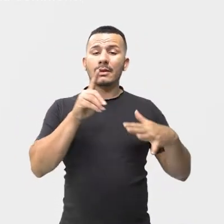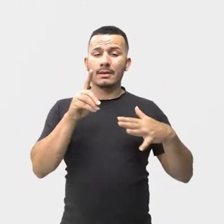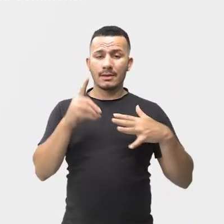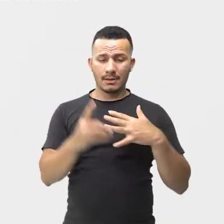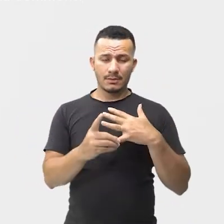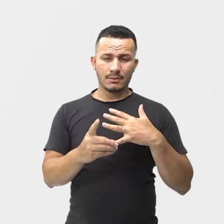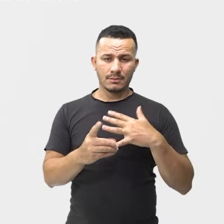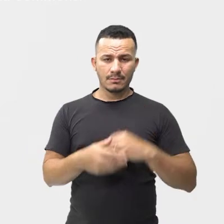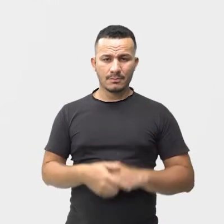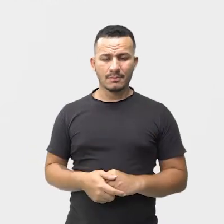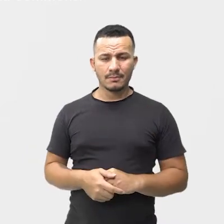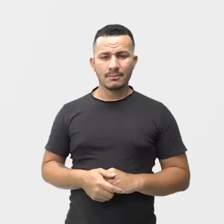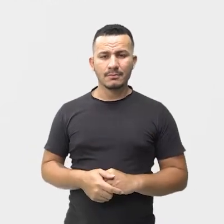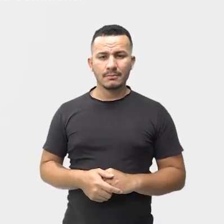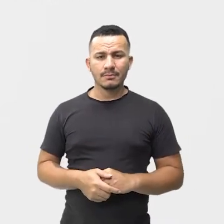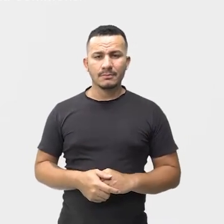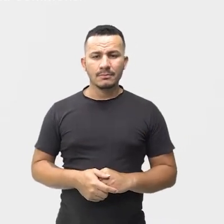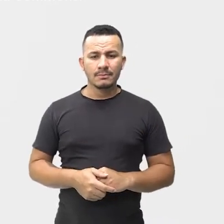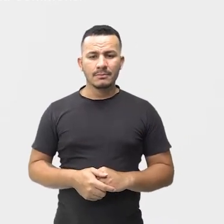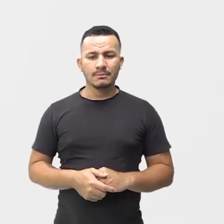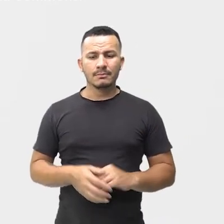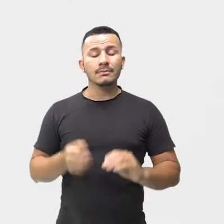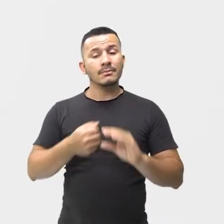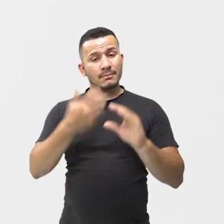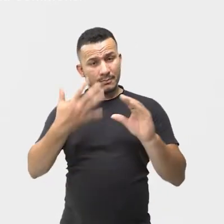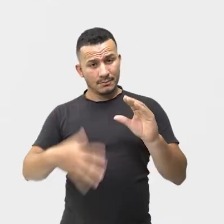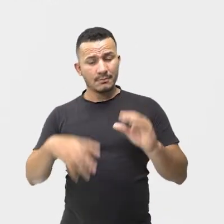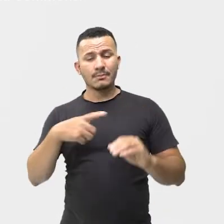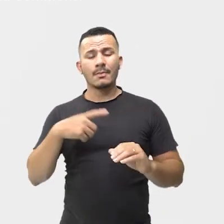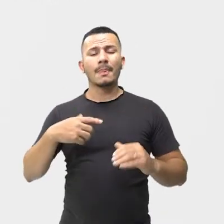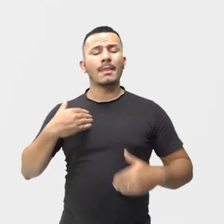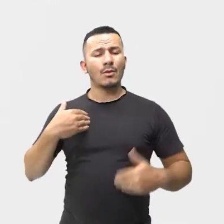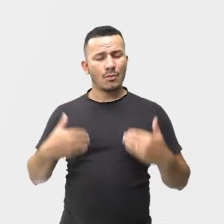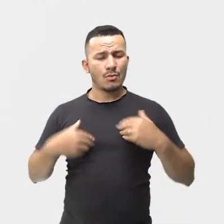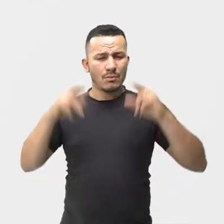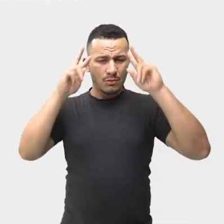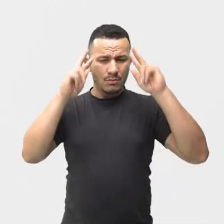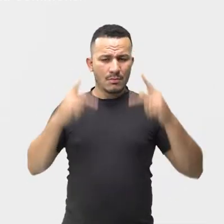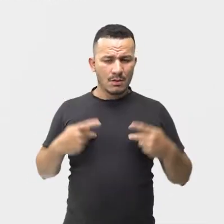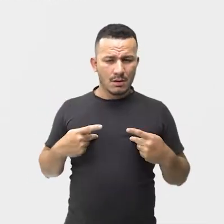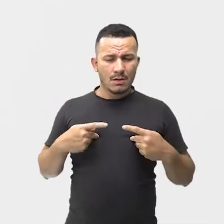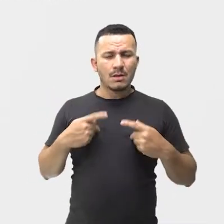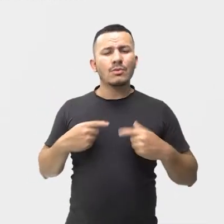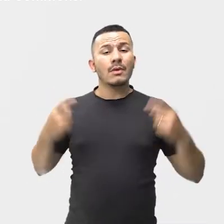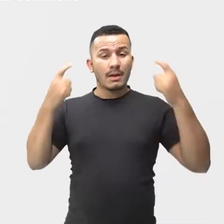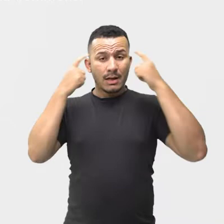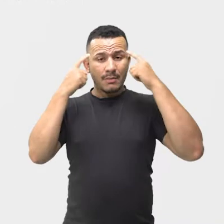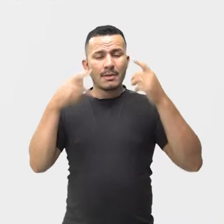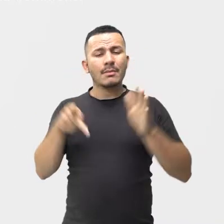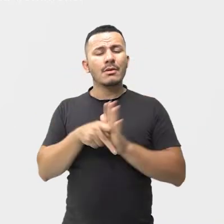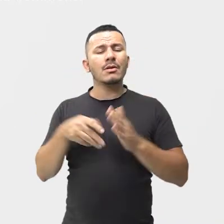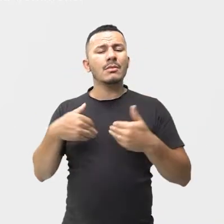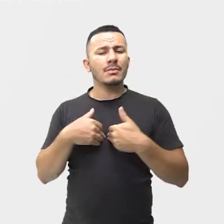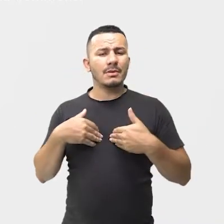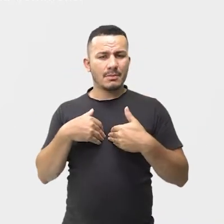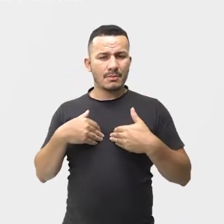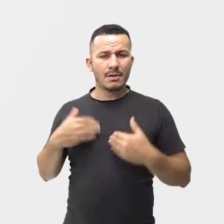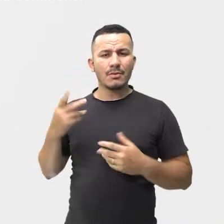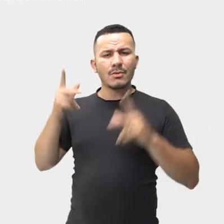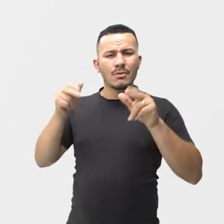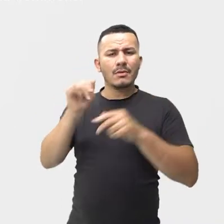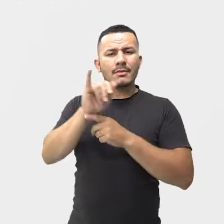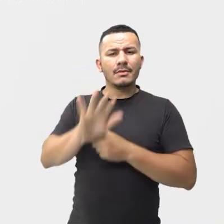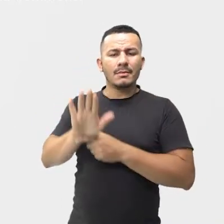deuses, certo? Então, geralmente ele tinha essa característica, ele tinha o corpo humano e a cabeça de animal, como vocês podem